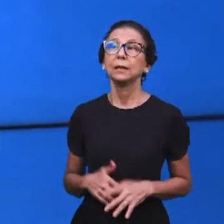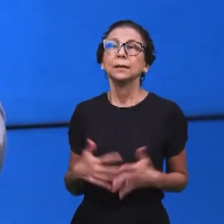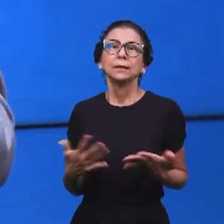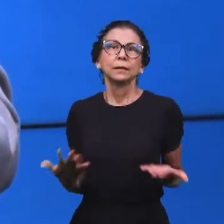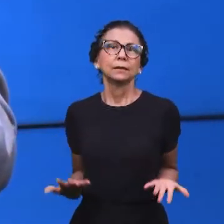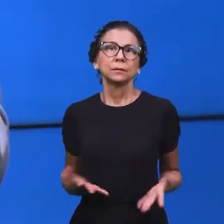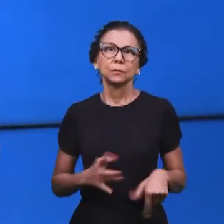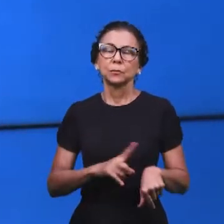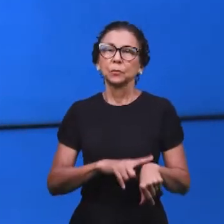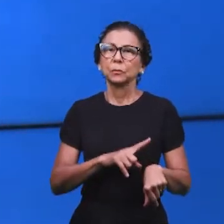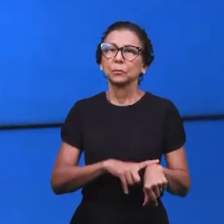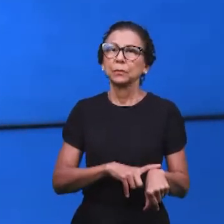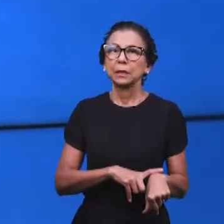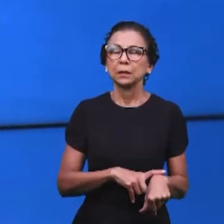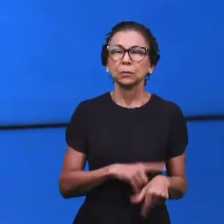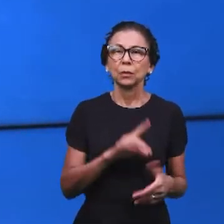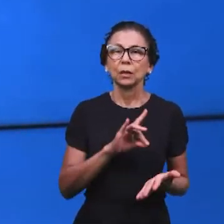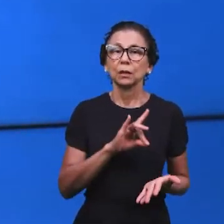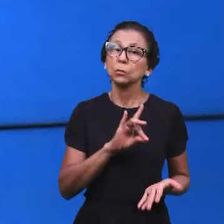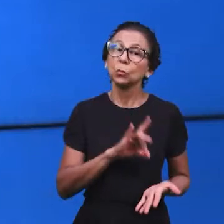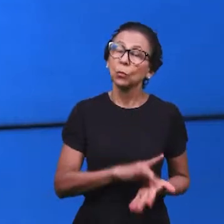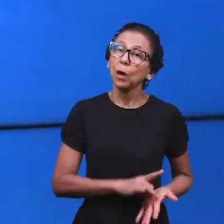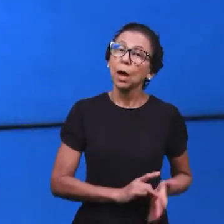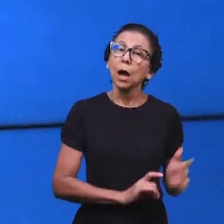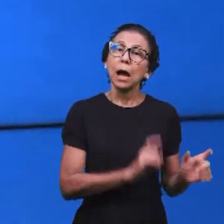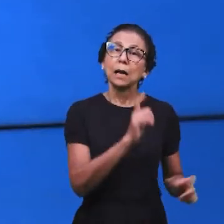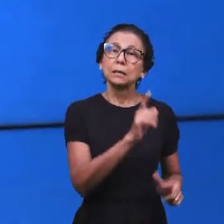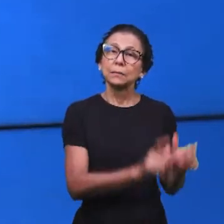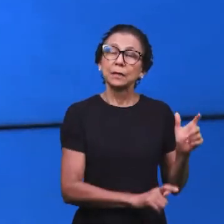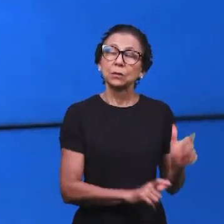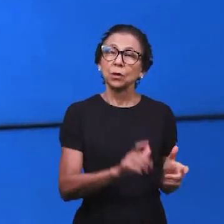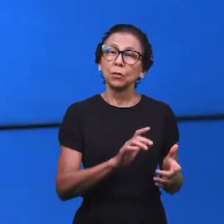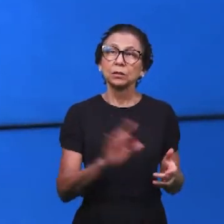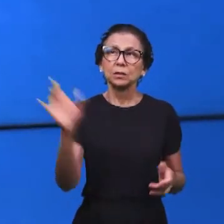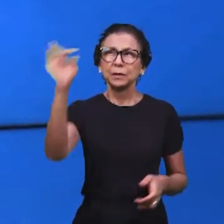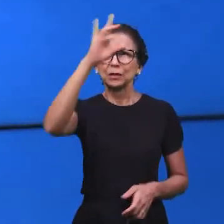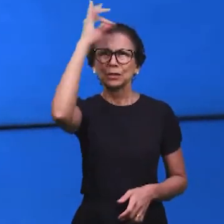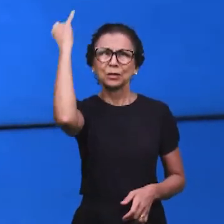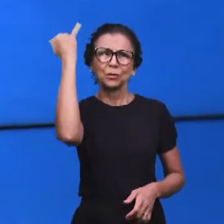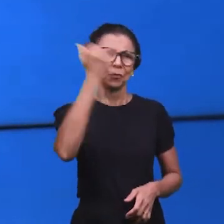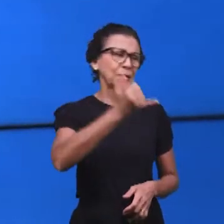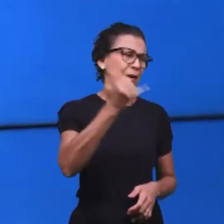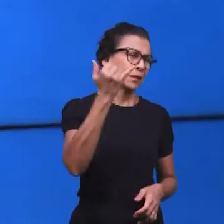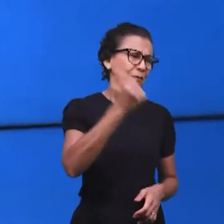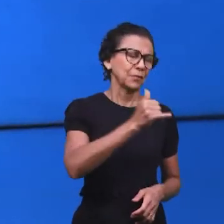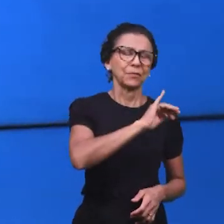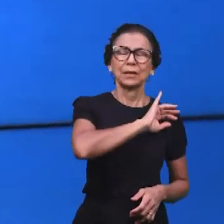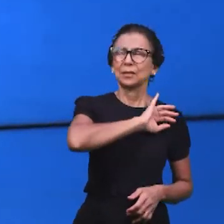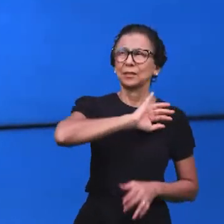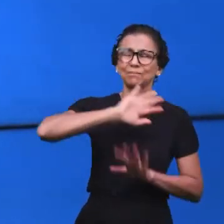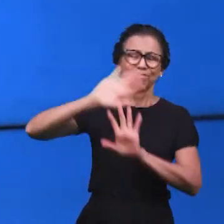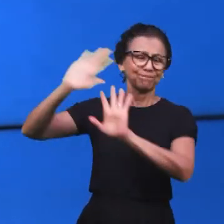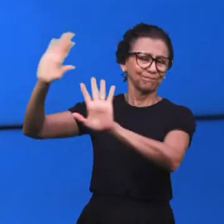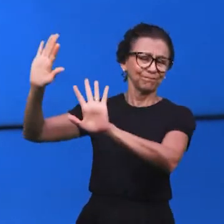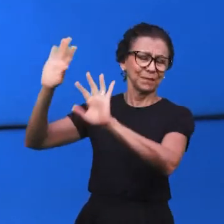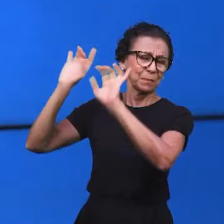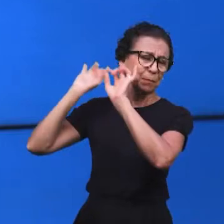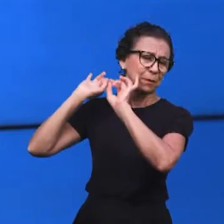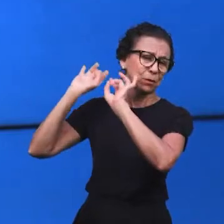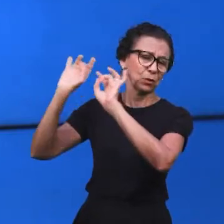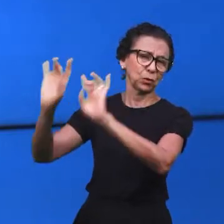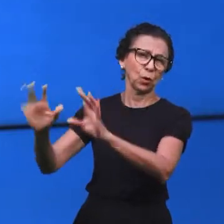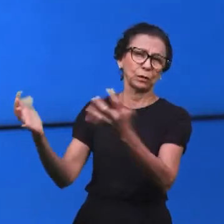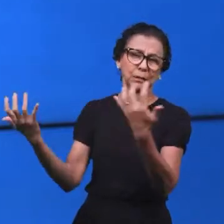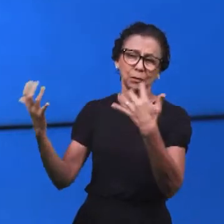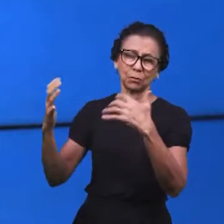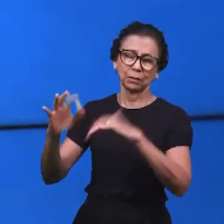que o mundo, as pessoas não estão ouvindo a voz do Espírito Santo, mas estão cada vez mais se afastando do caminho do Senhor. Então o mundo está sendo